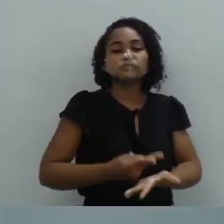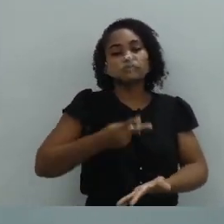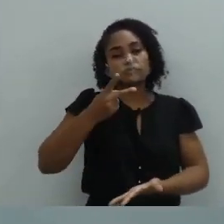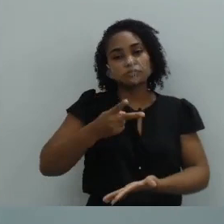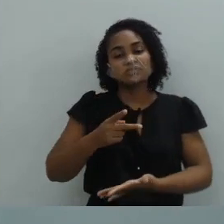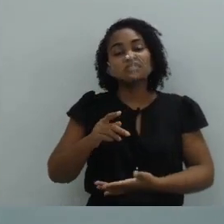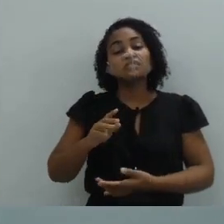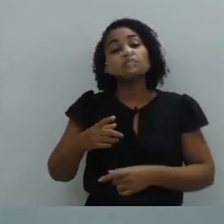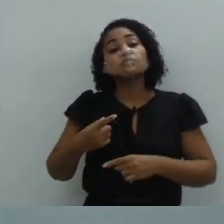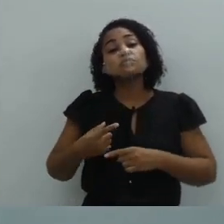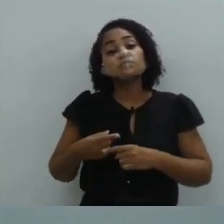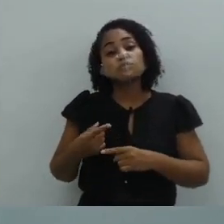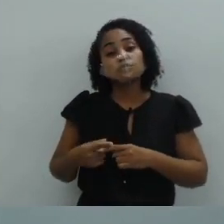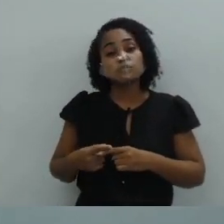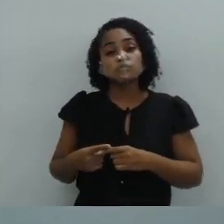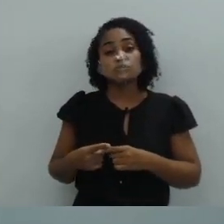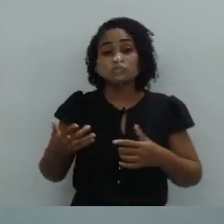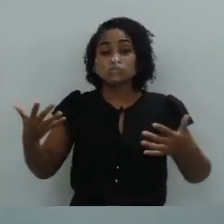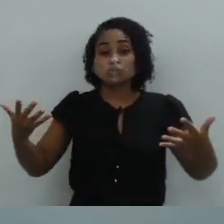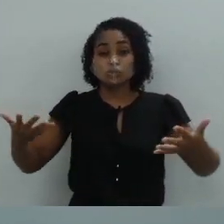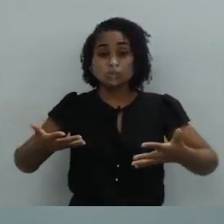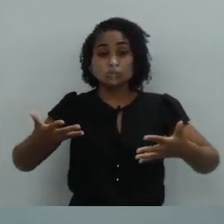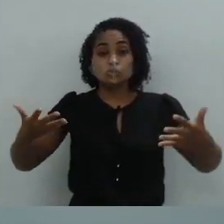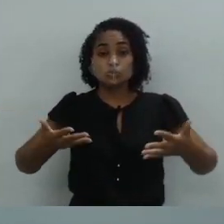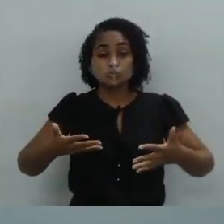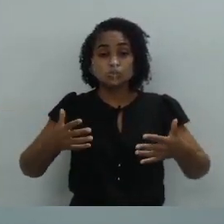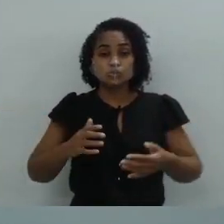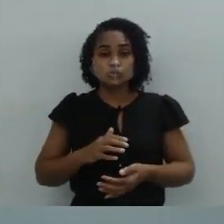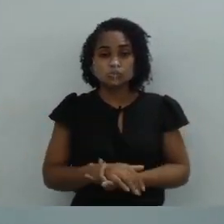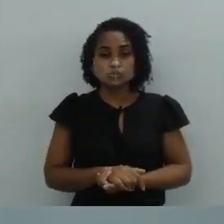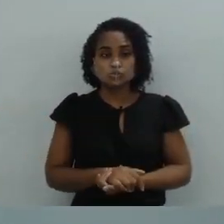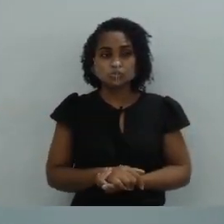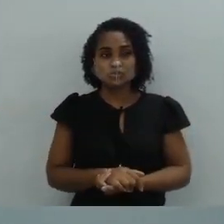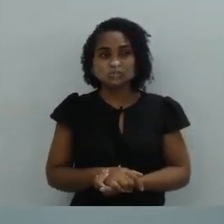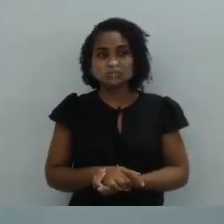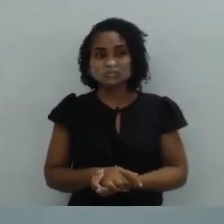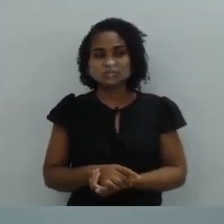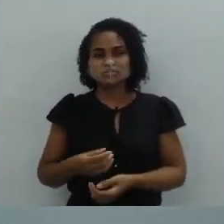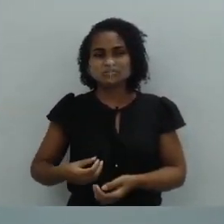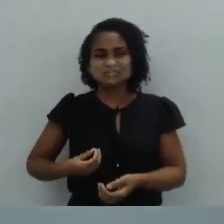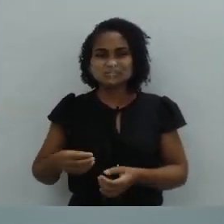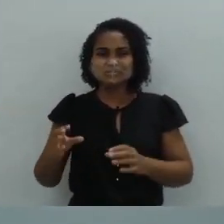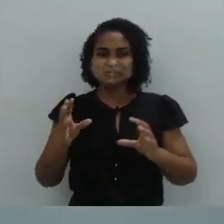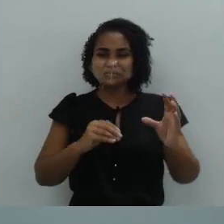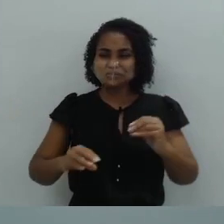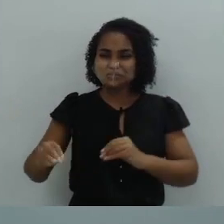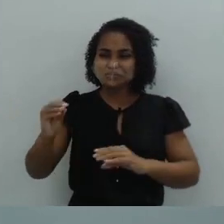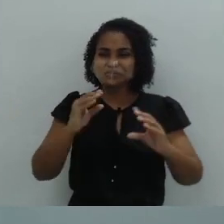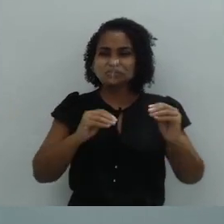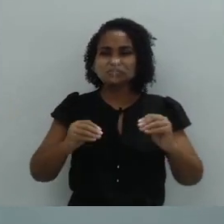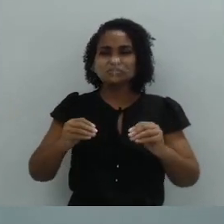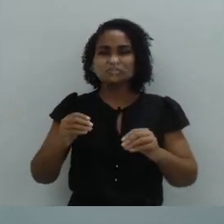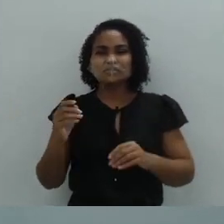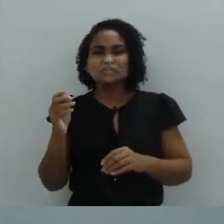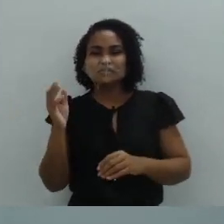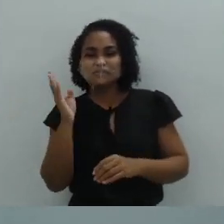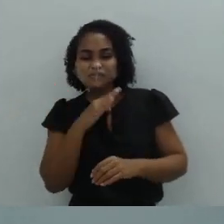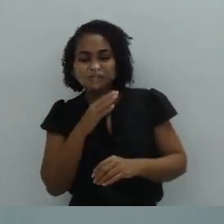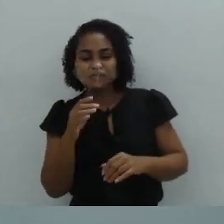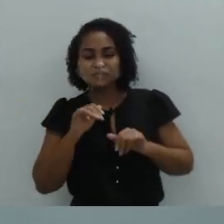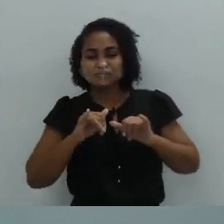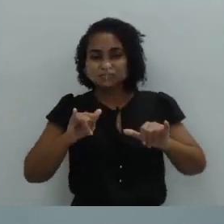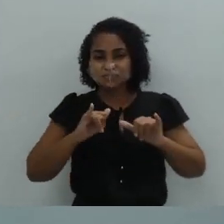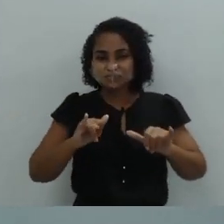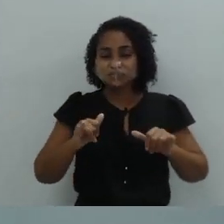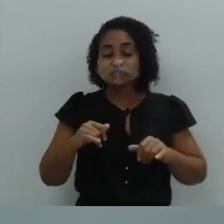fatos. Afinal de contas, hoje em dia, no tempo em que a gente fala tanto sobre fake news e